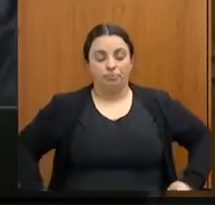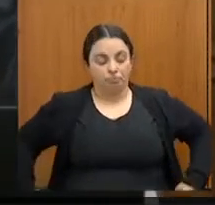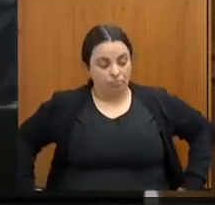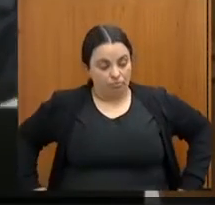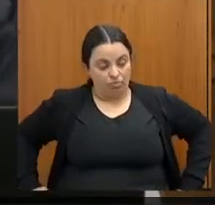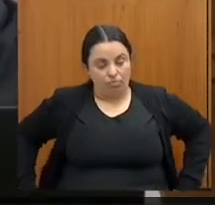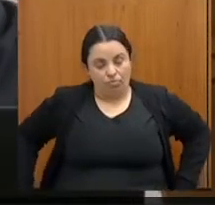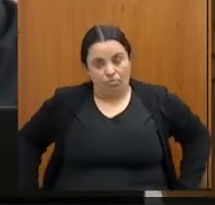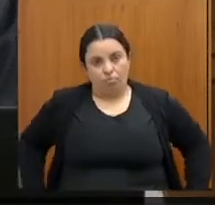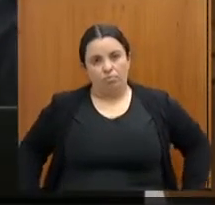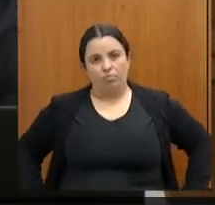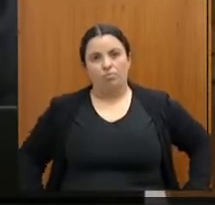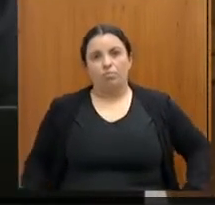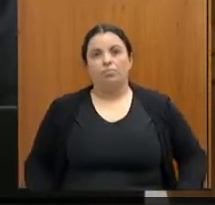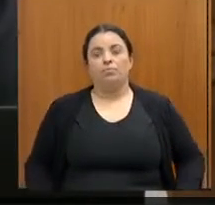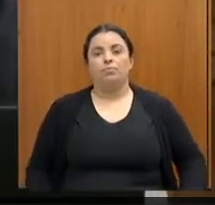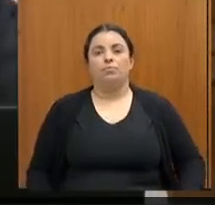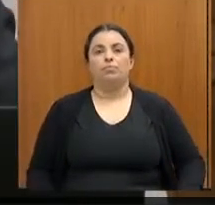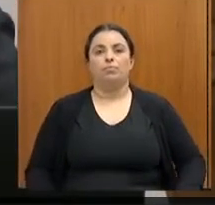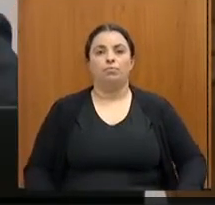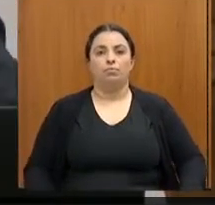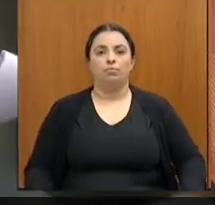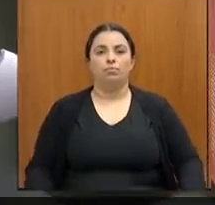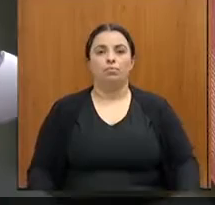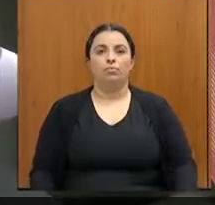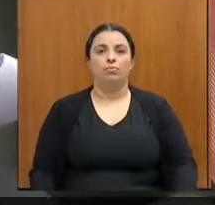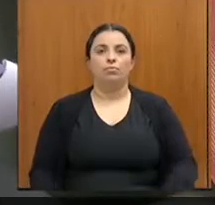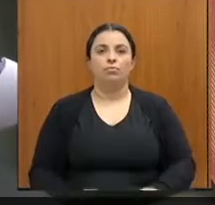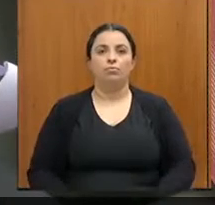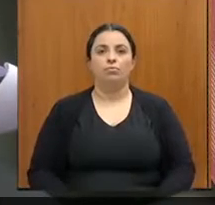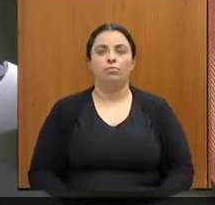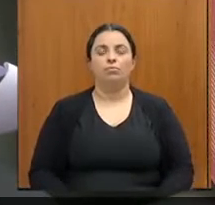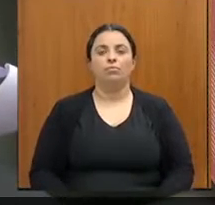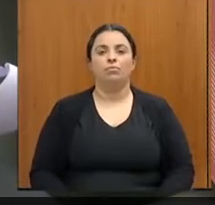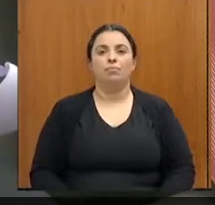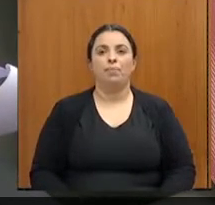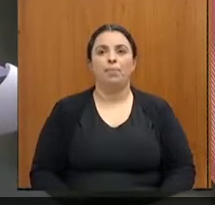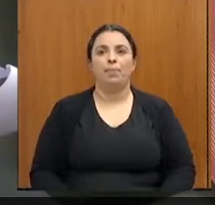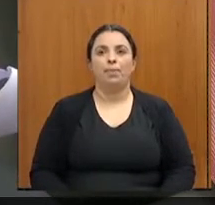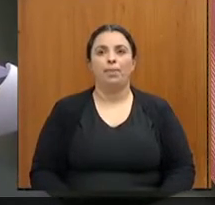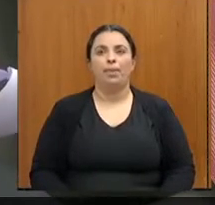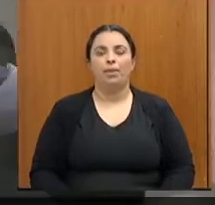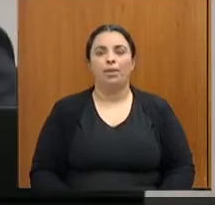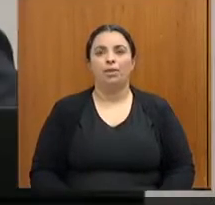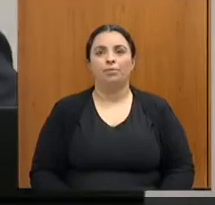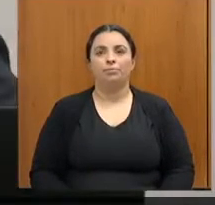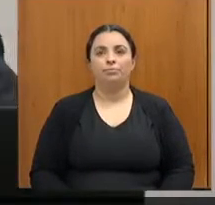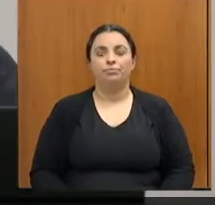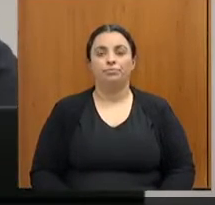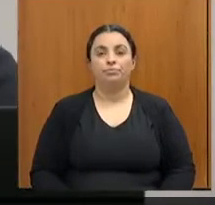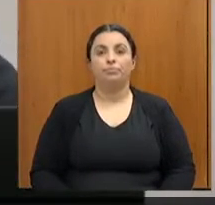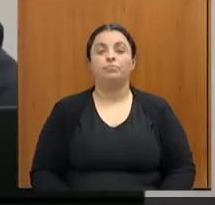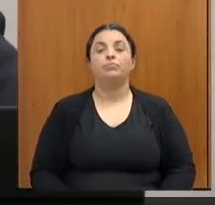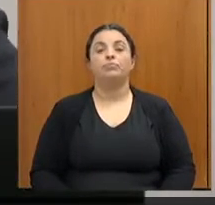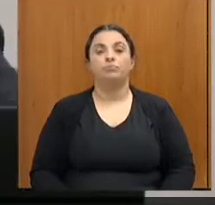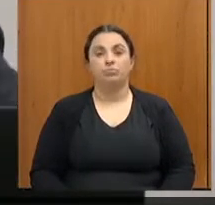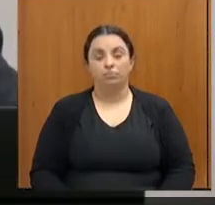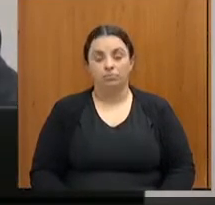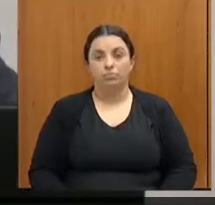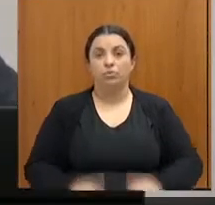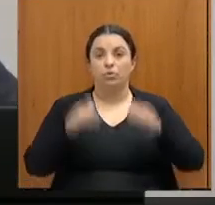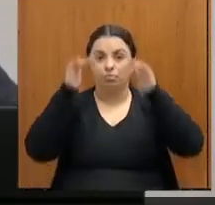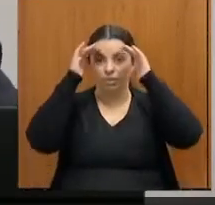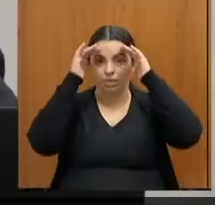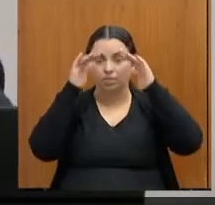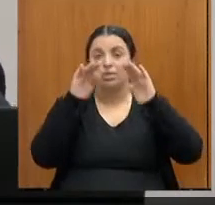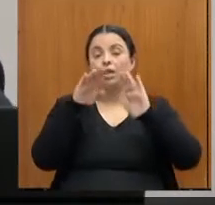E aí E aí E aí e o tanto signo a ordem